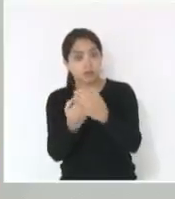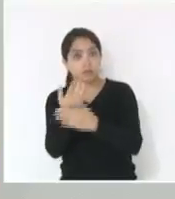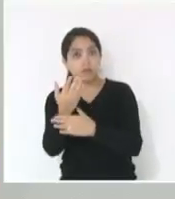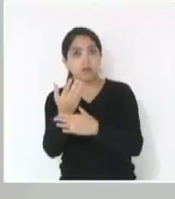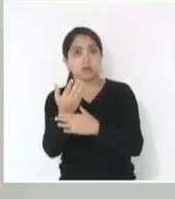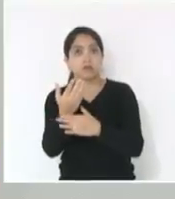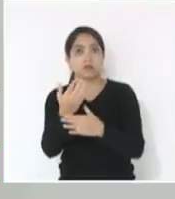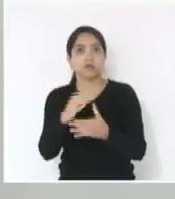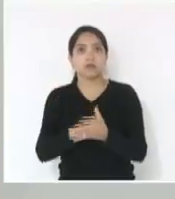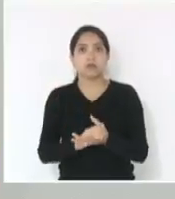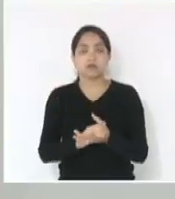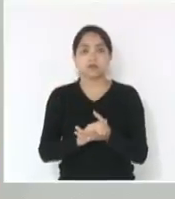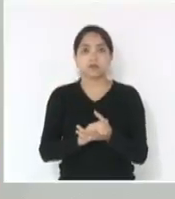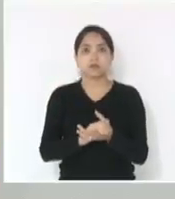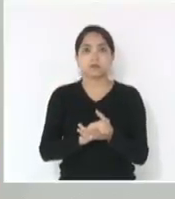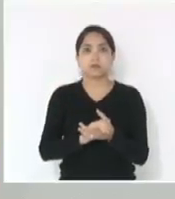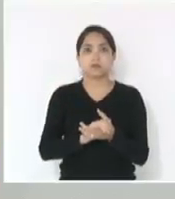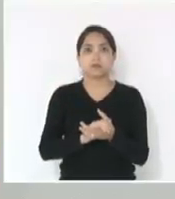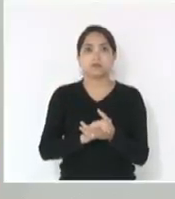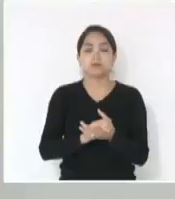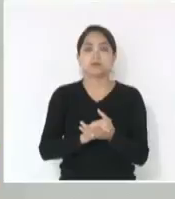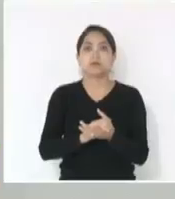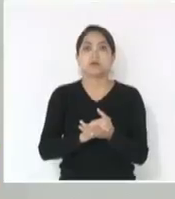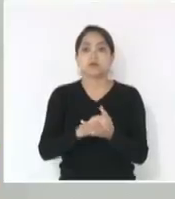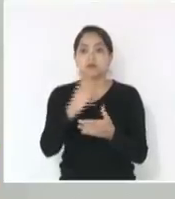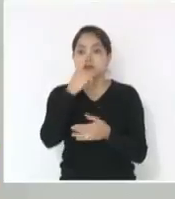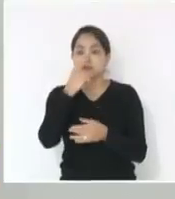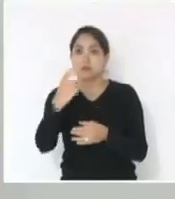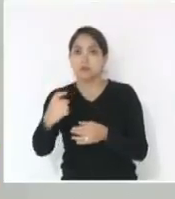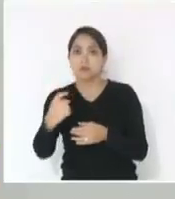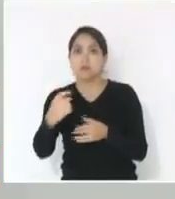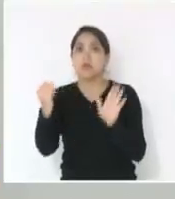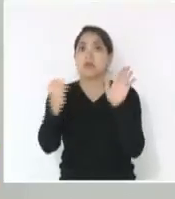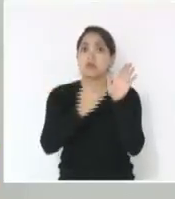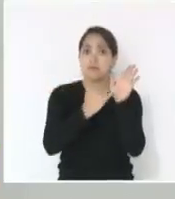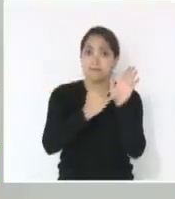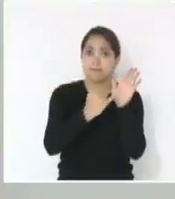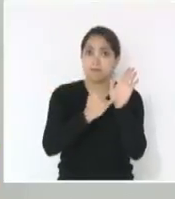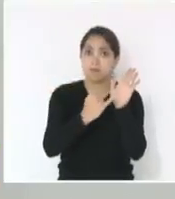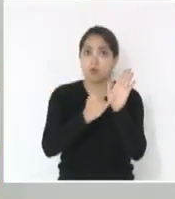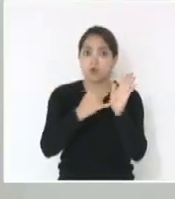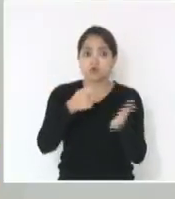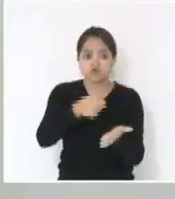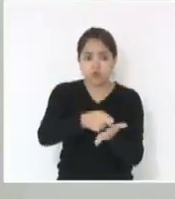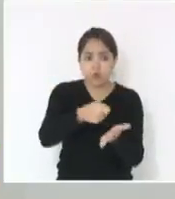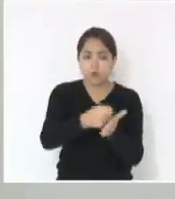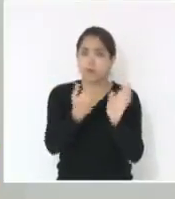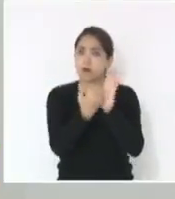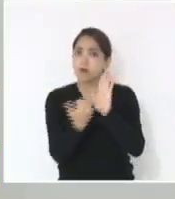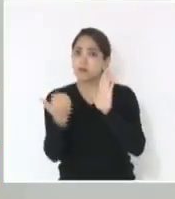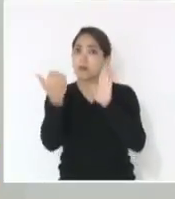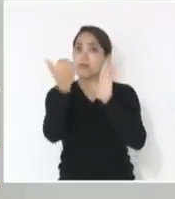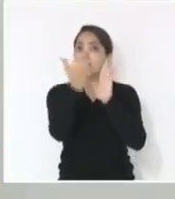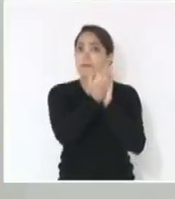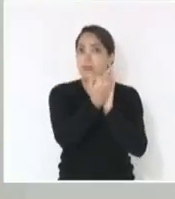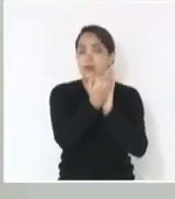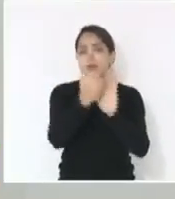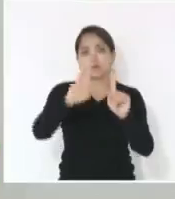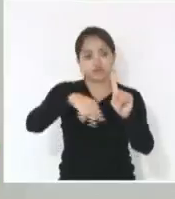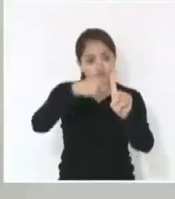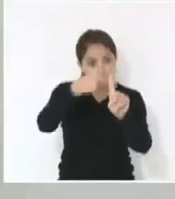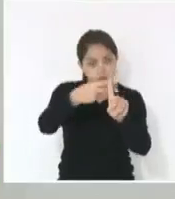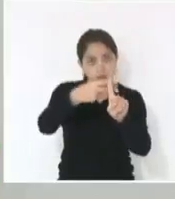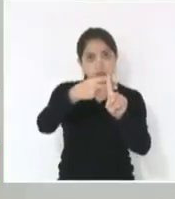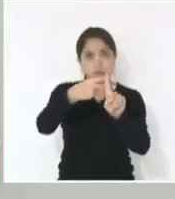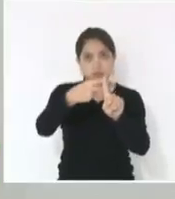A bitributação de resíduos que já foram tributados, senhor presidente, e, novamente, eles voltam a